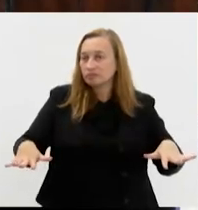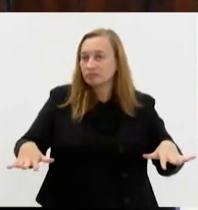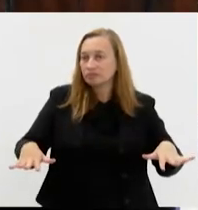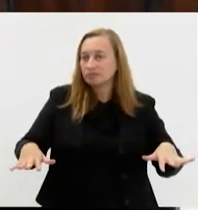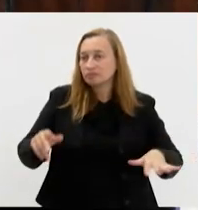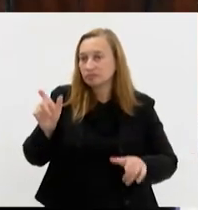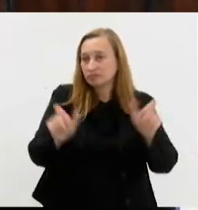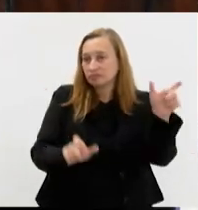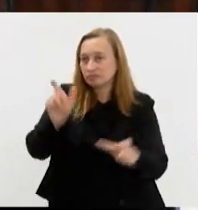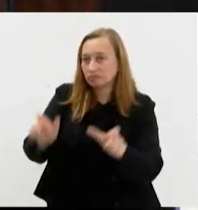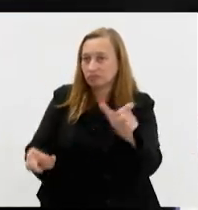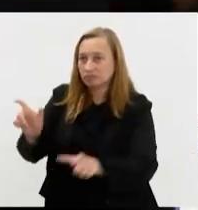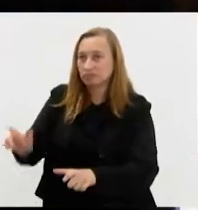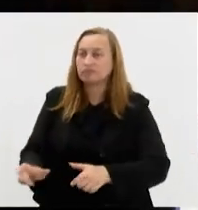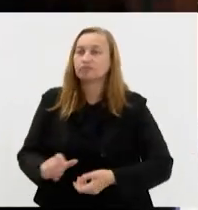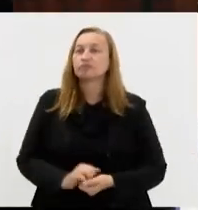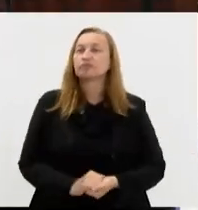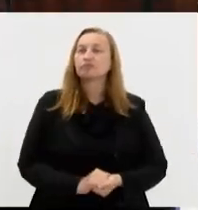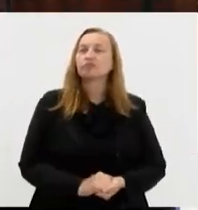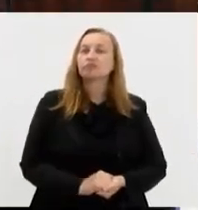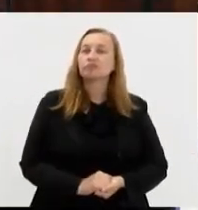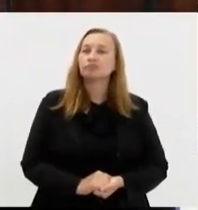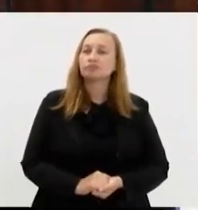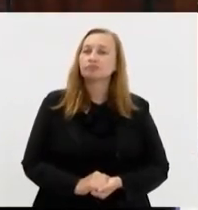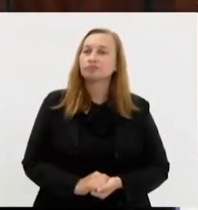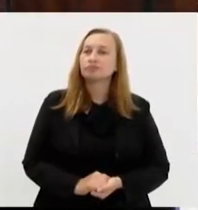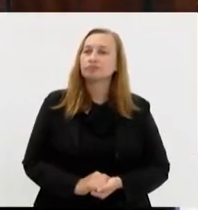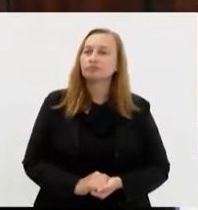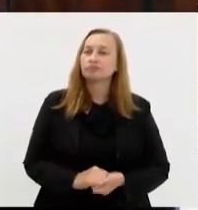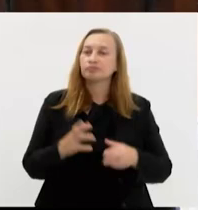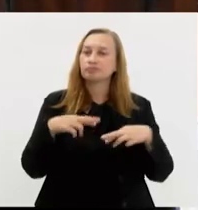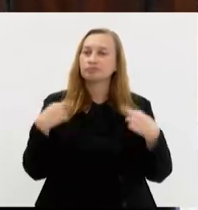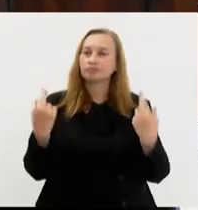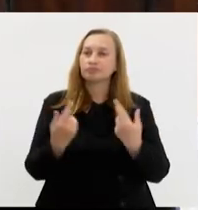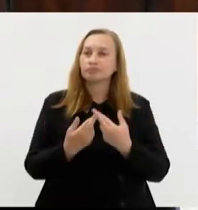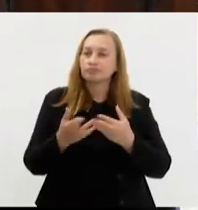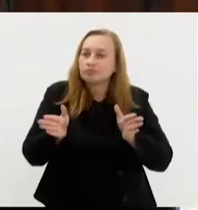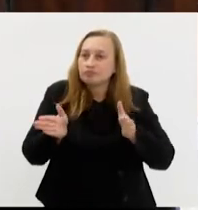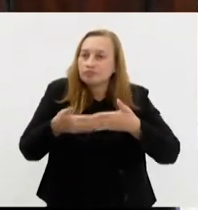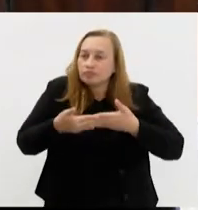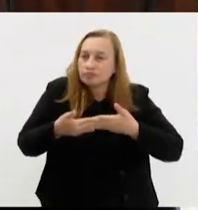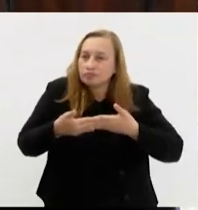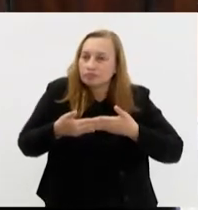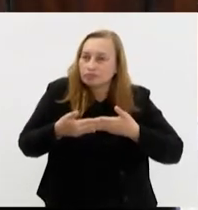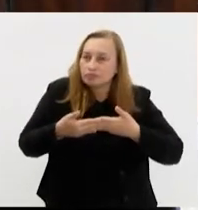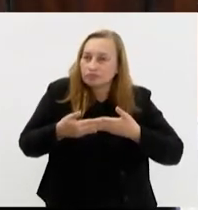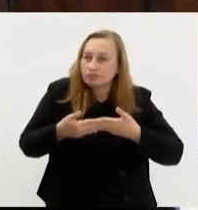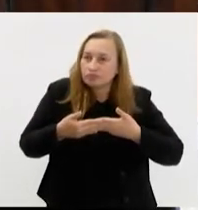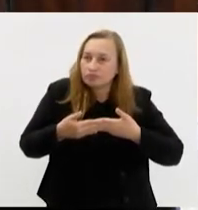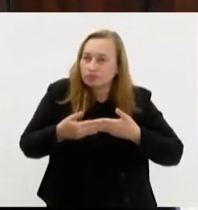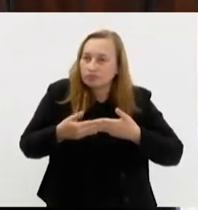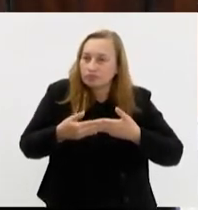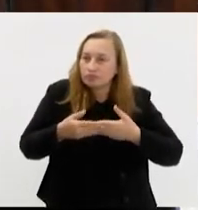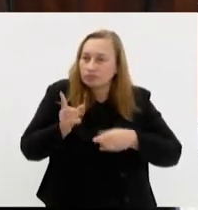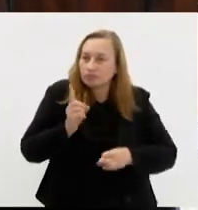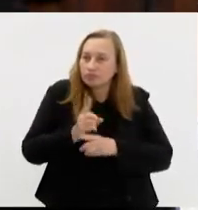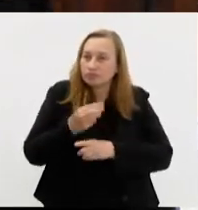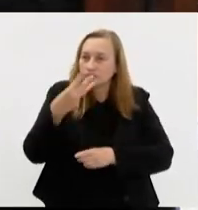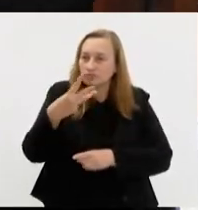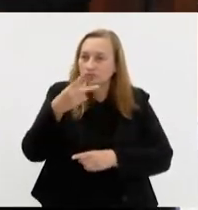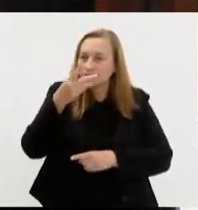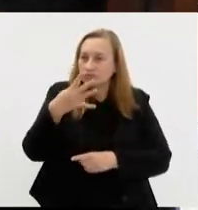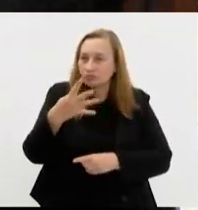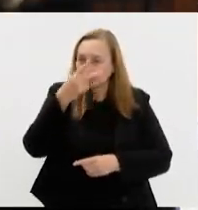de outras pessoas o fato daquela reunião pequena aquele encontro de 34